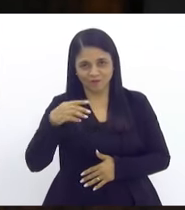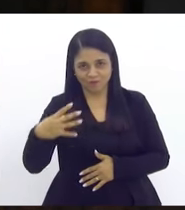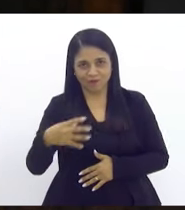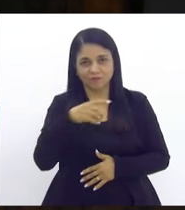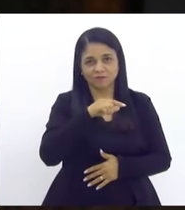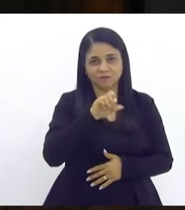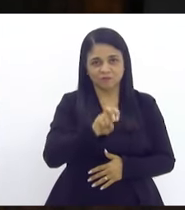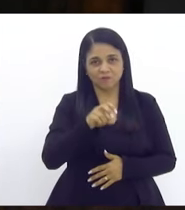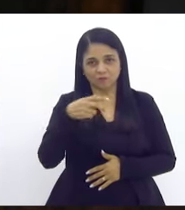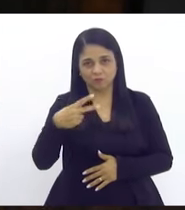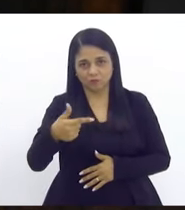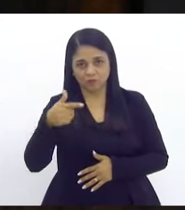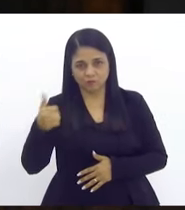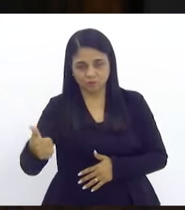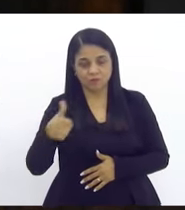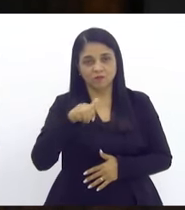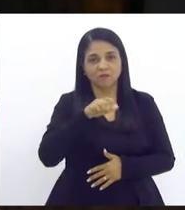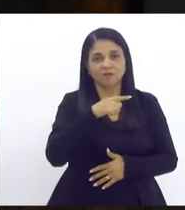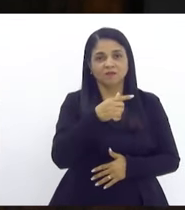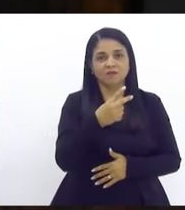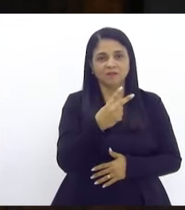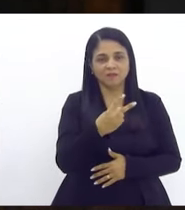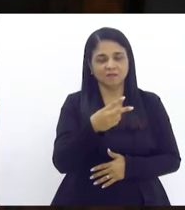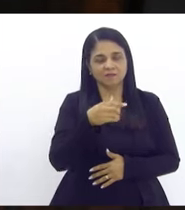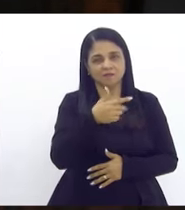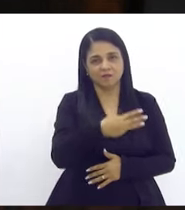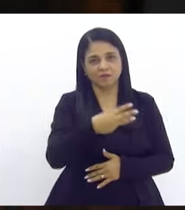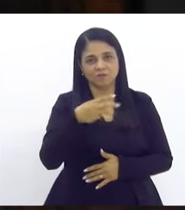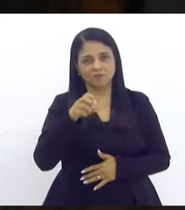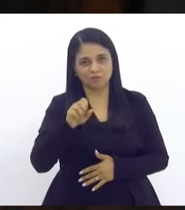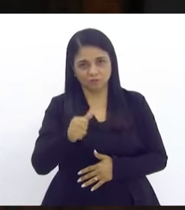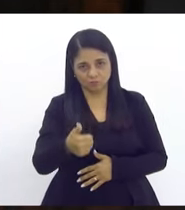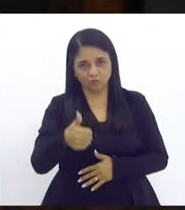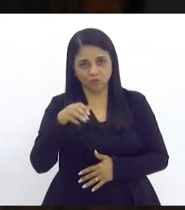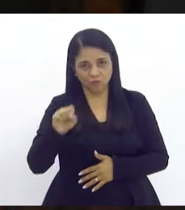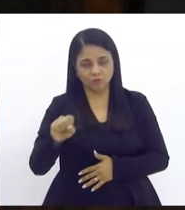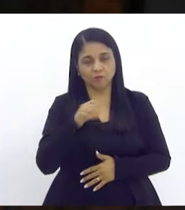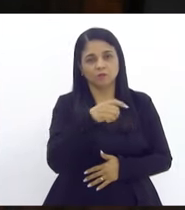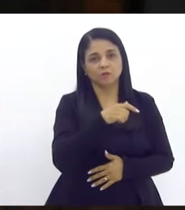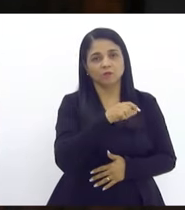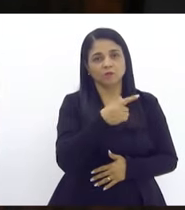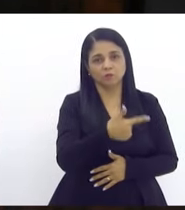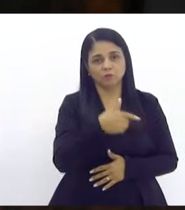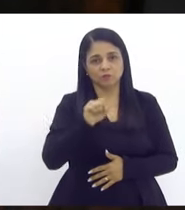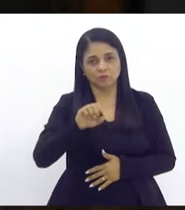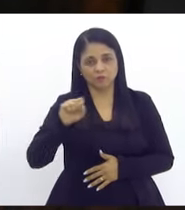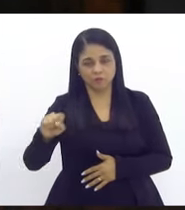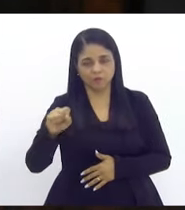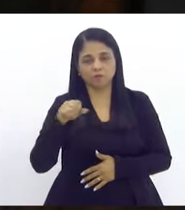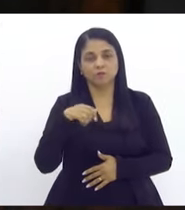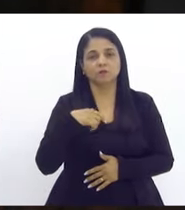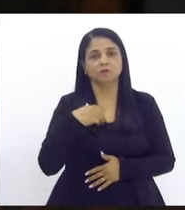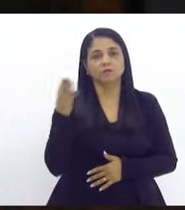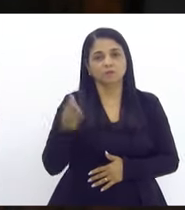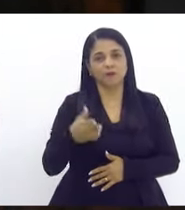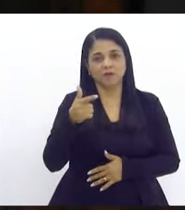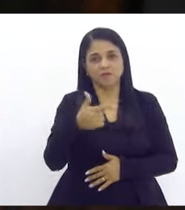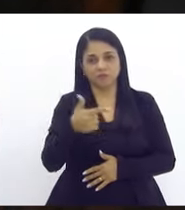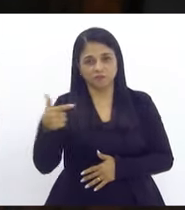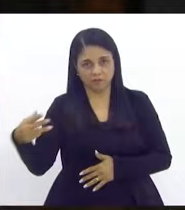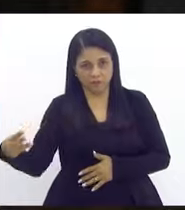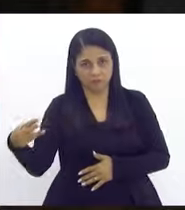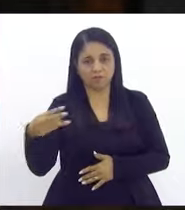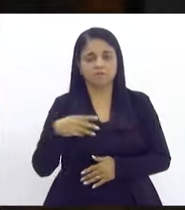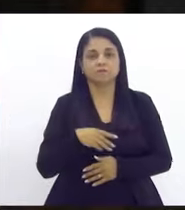521, 215, 318, 288, todas de 23. Deputada